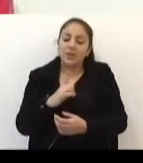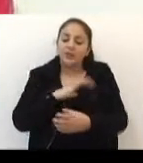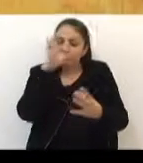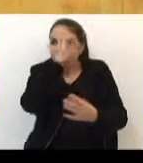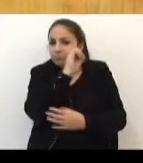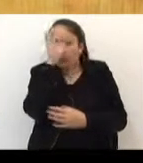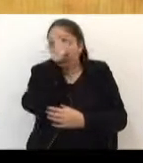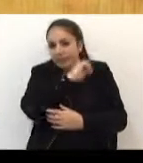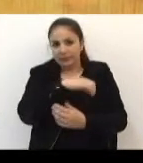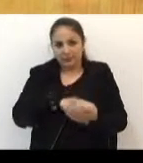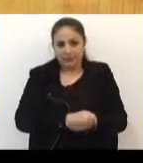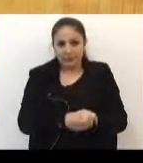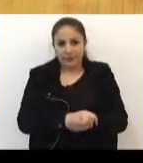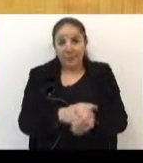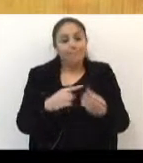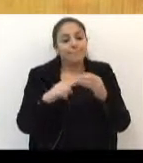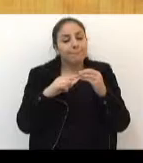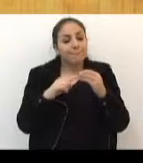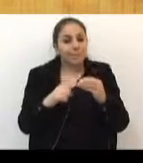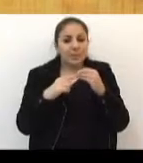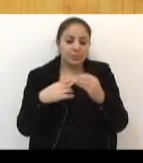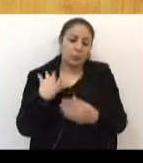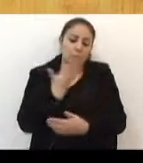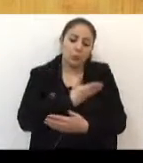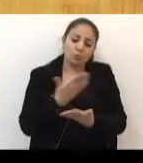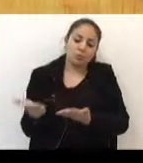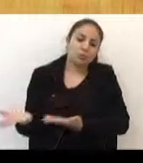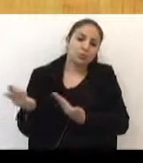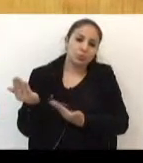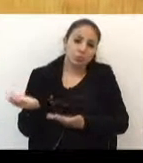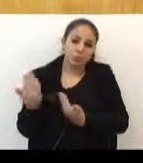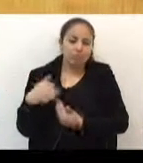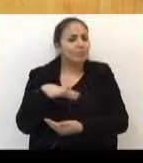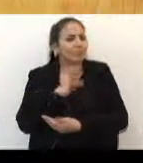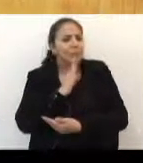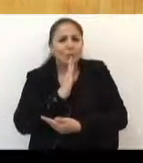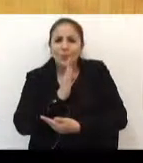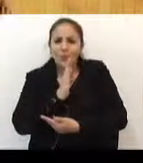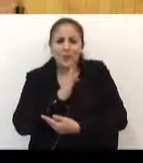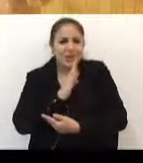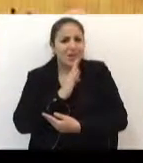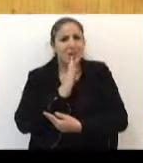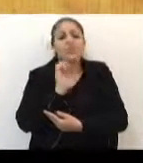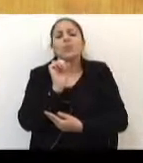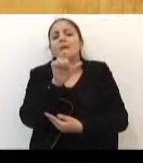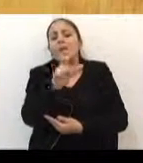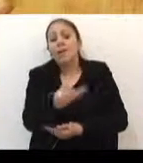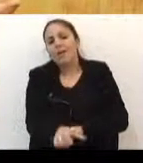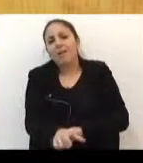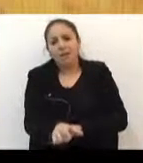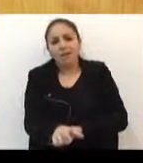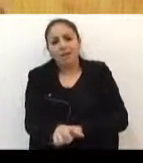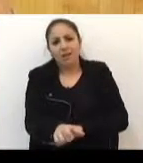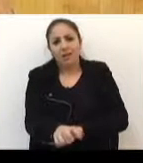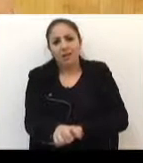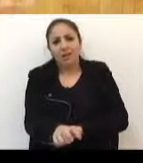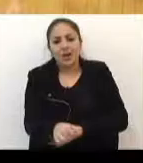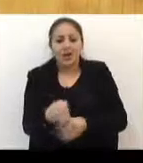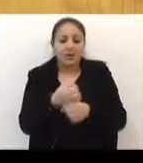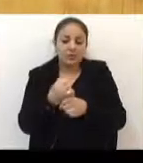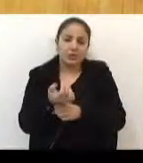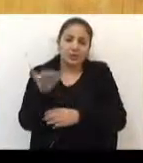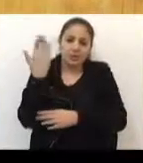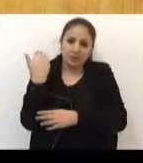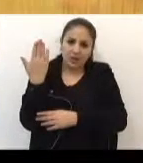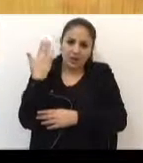aprendizado, né? Principalmente os nossos jovens, que eles não conhecem o que era, né, nos anos atrás,